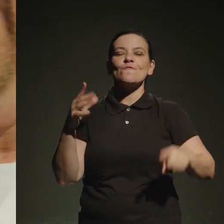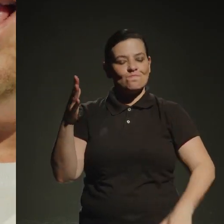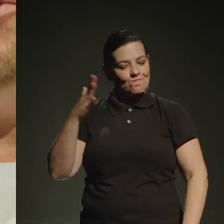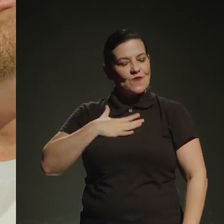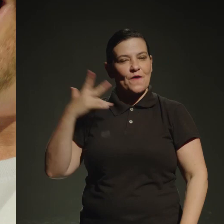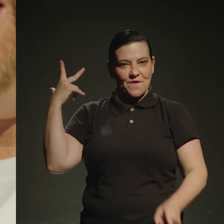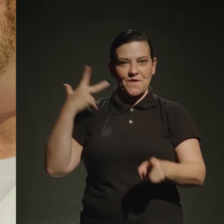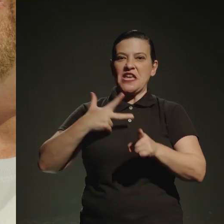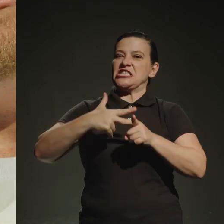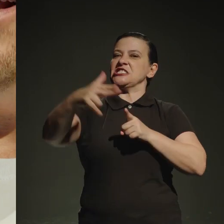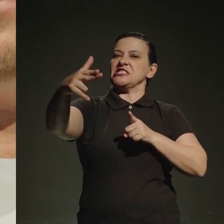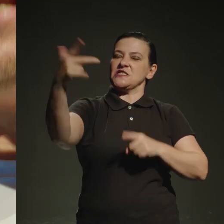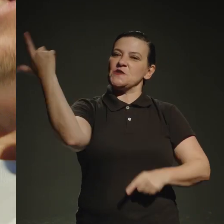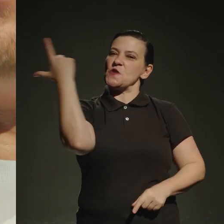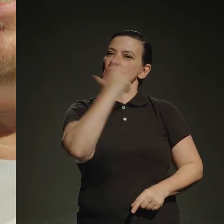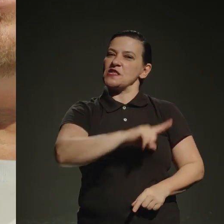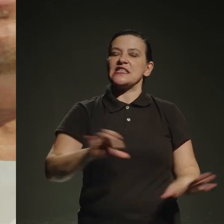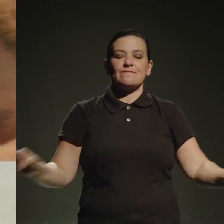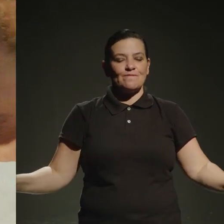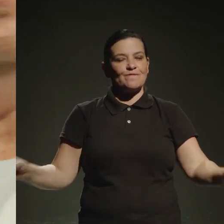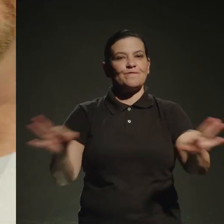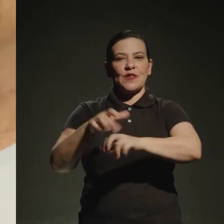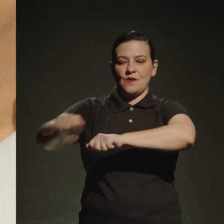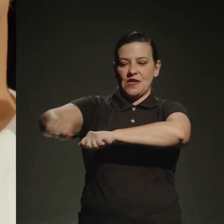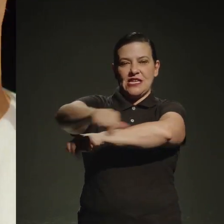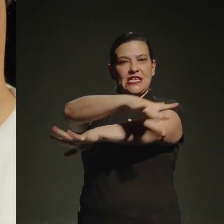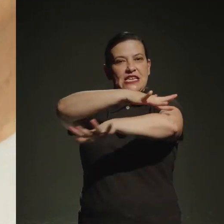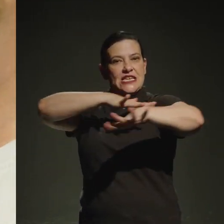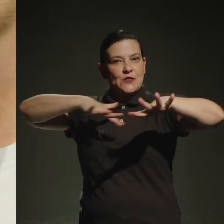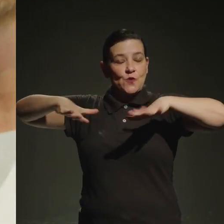Ah, eis o galo que cocorica três vezes.